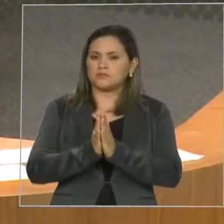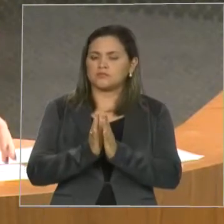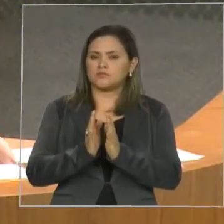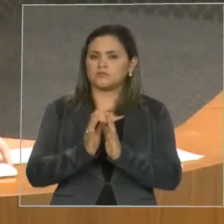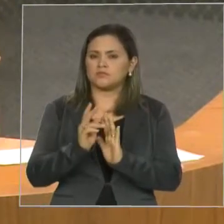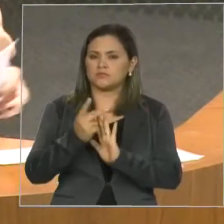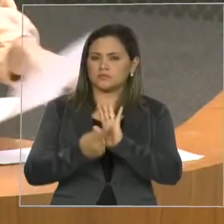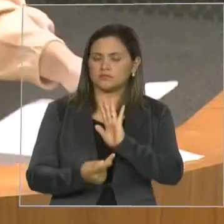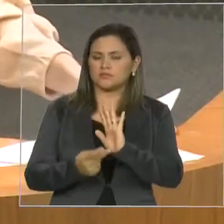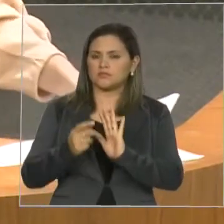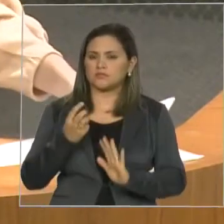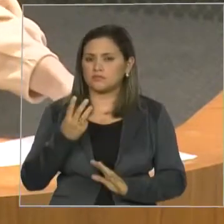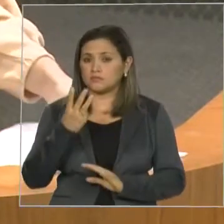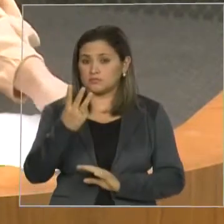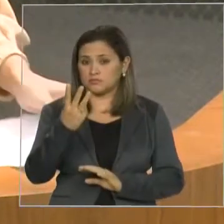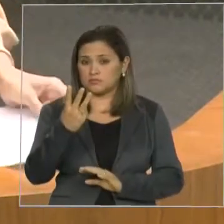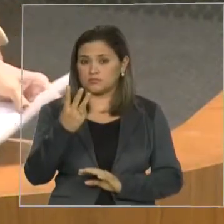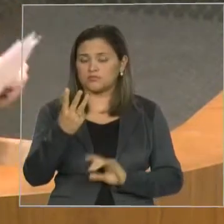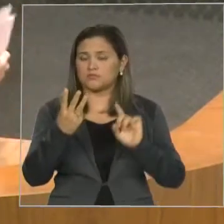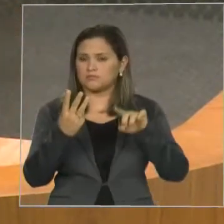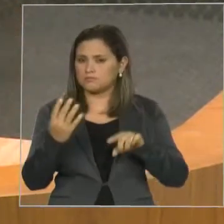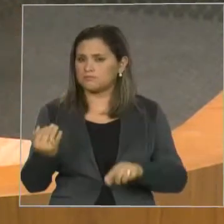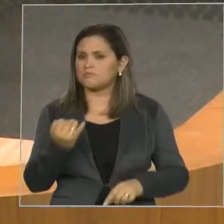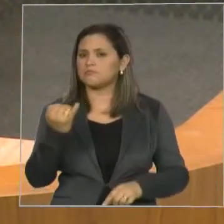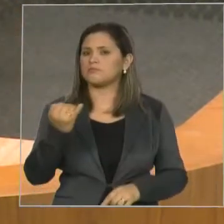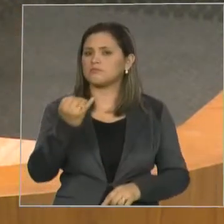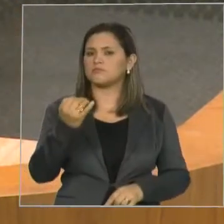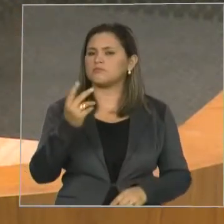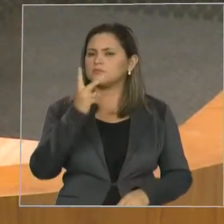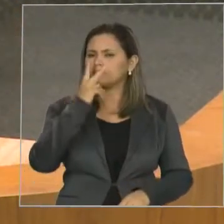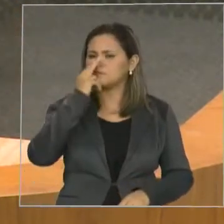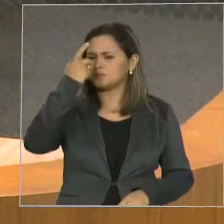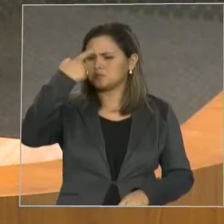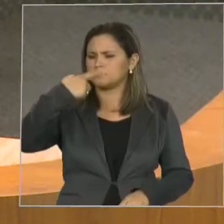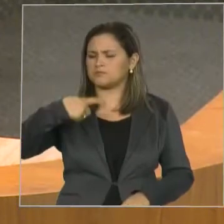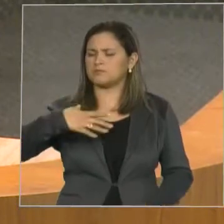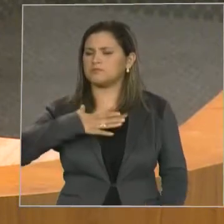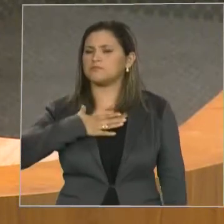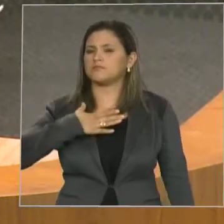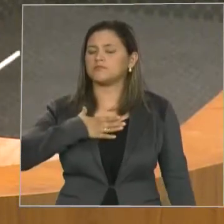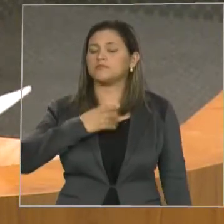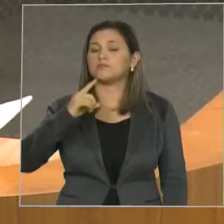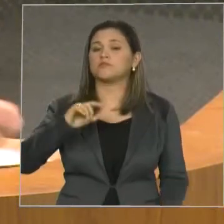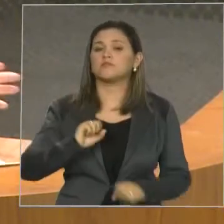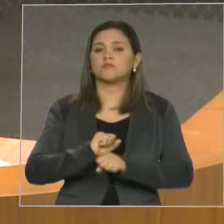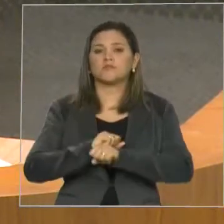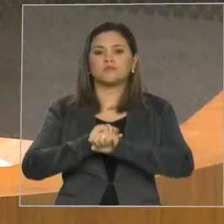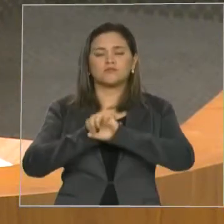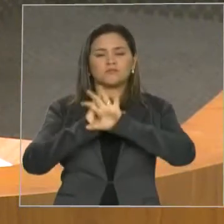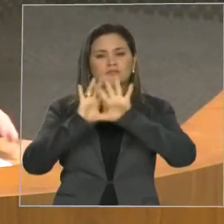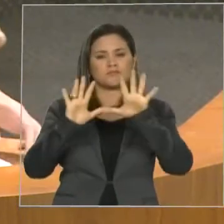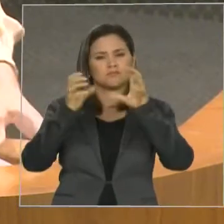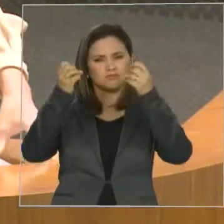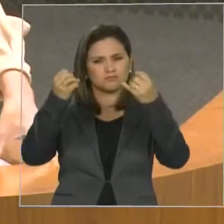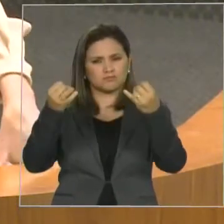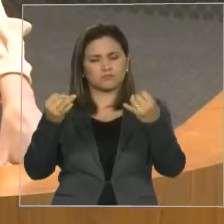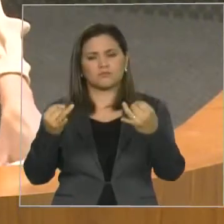aí realmente talvez seja a minha cara, a questão da transparência do governo Flávio